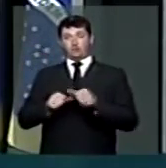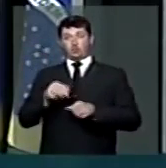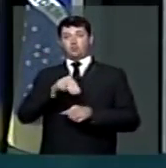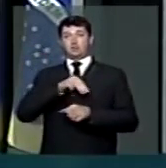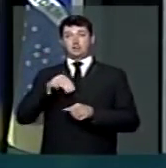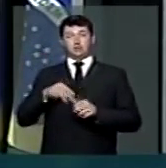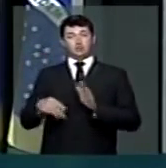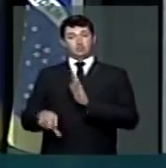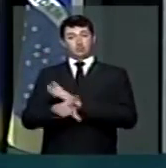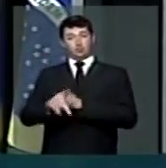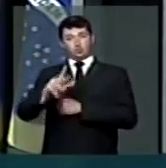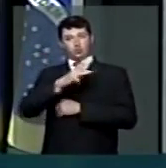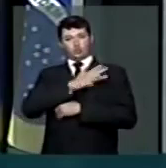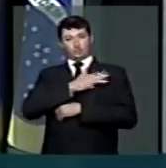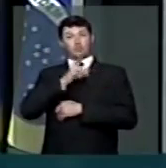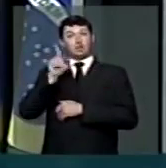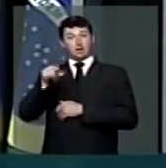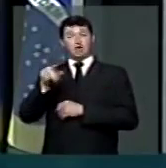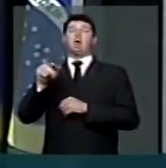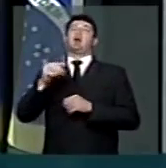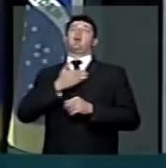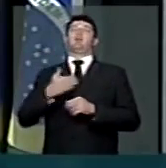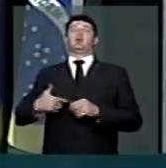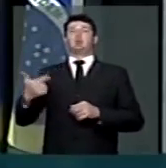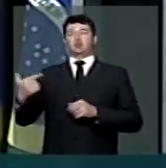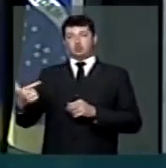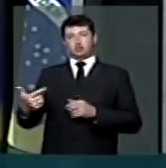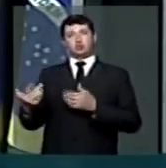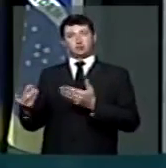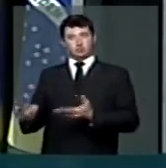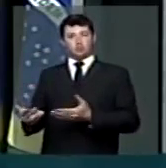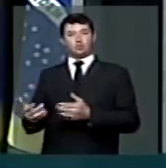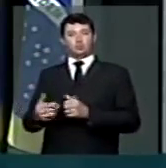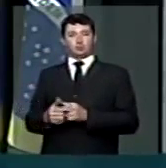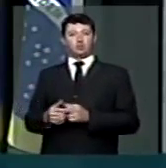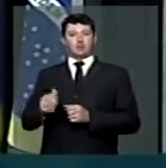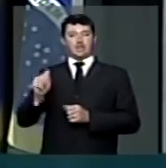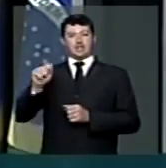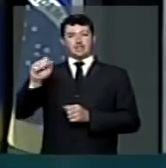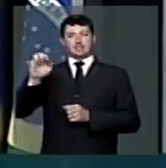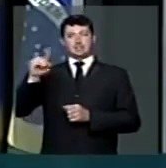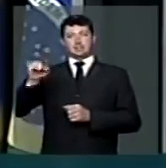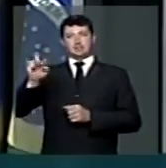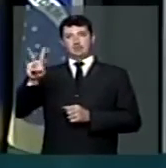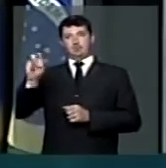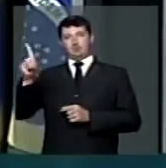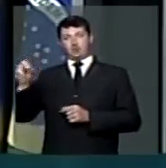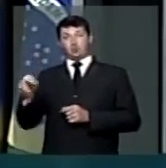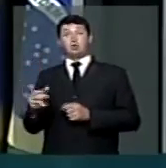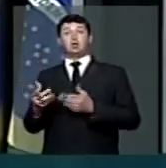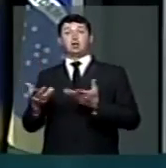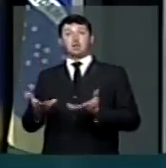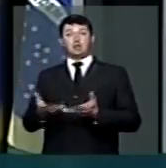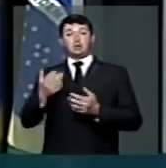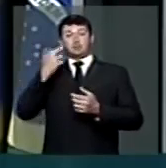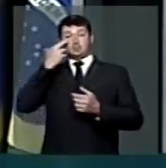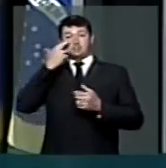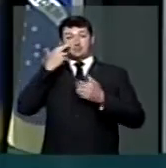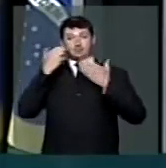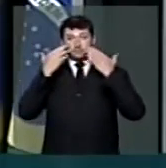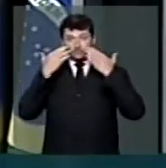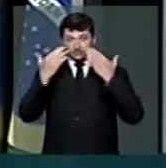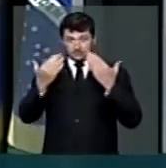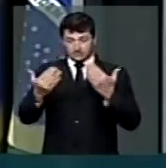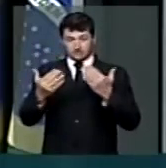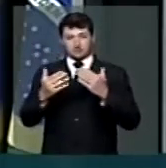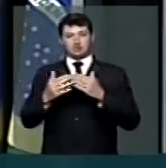do Lula, era vice-governador do Eduardo Azeredo, e ele teria apresentado, né, o